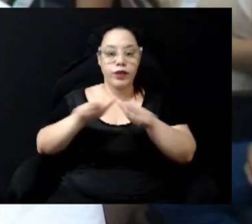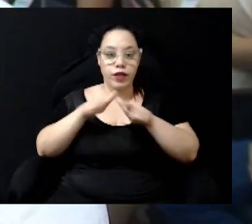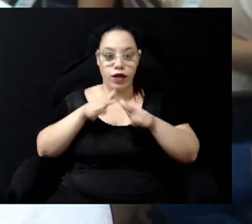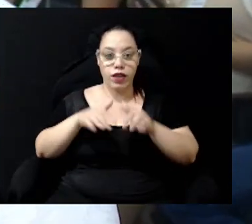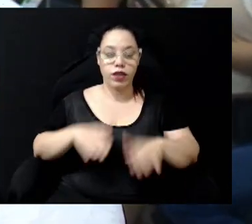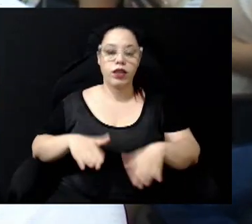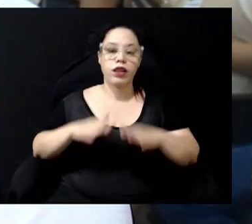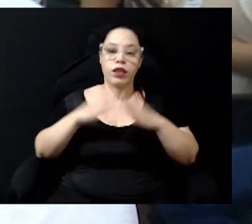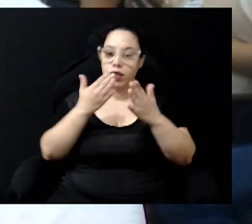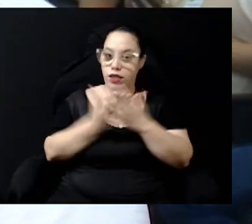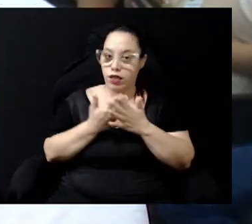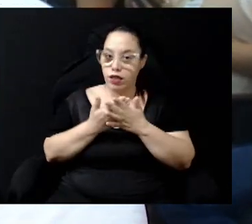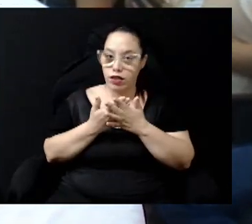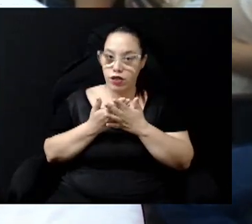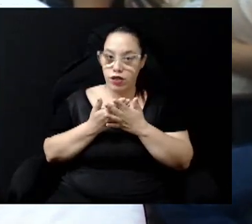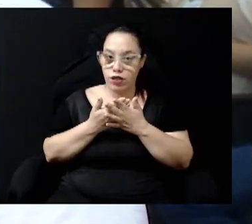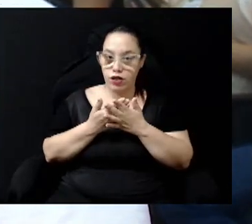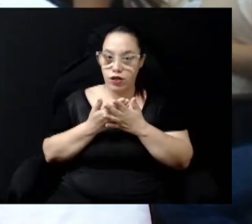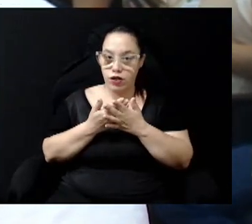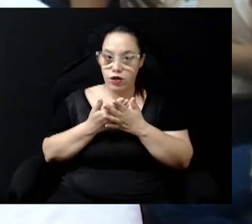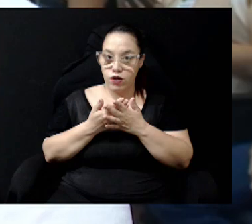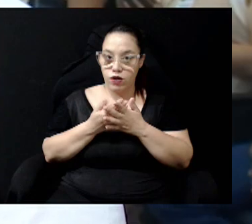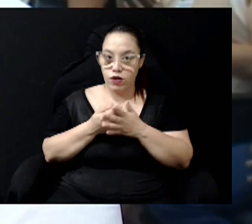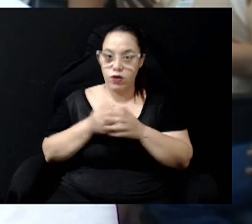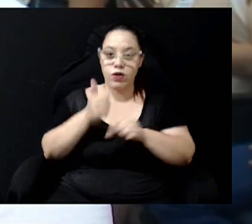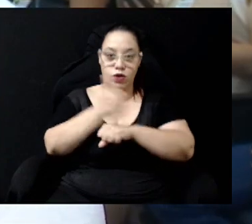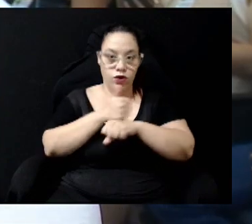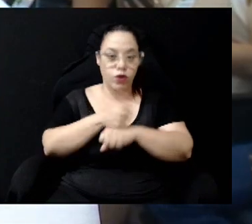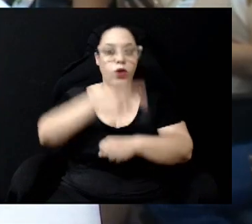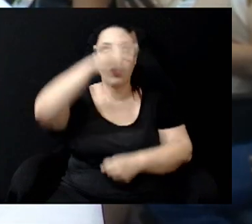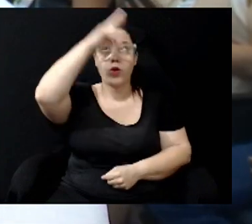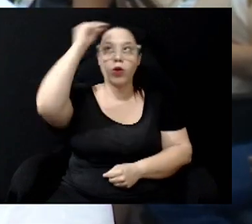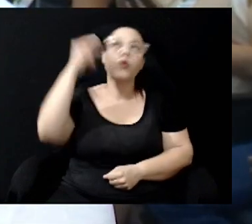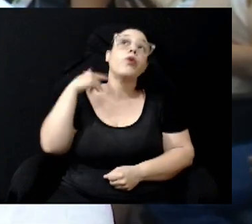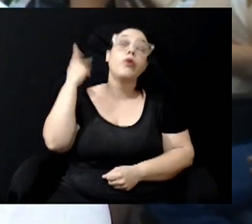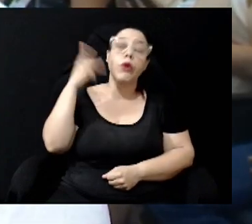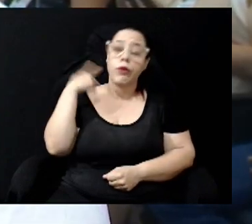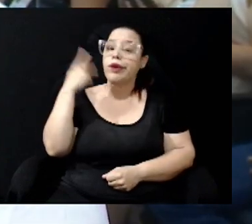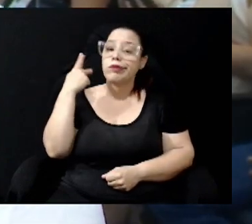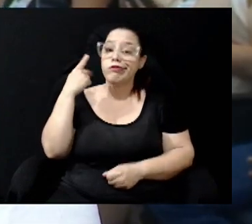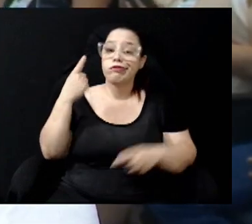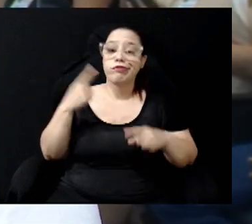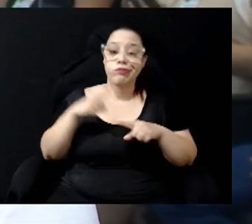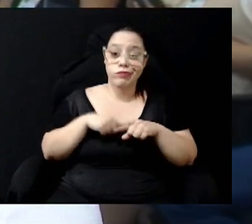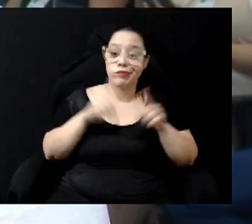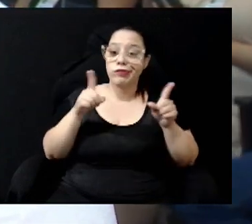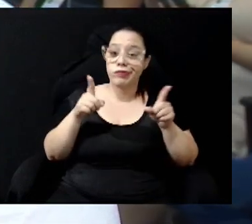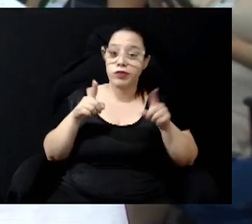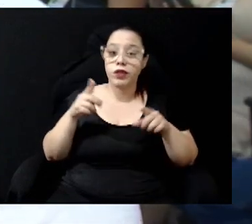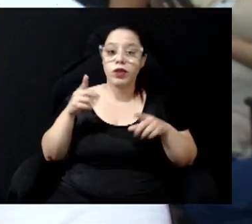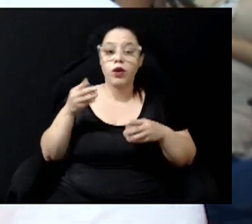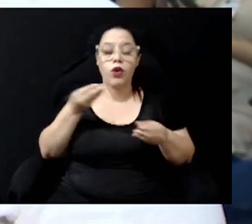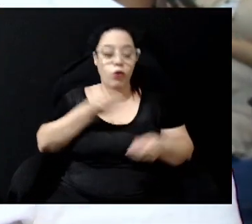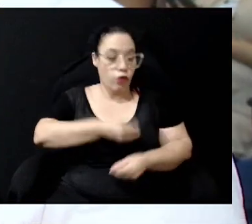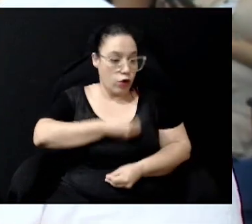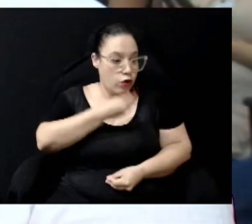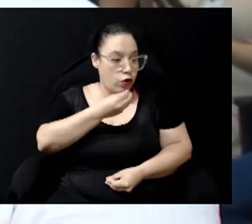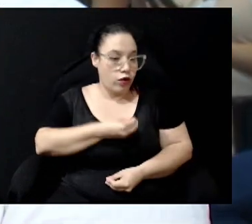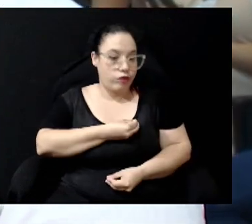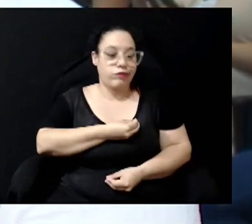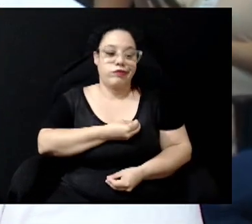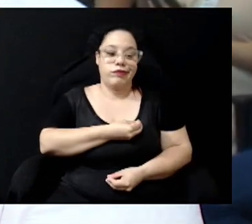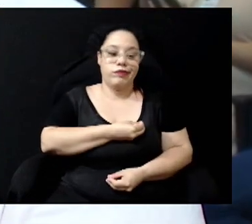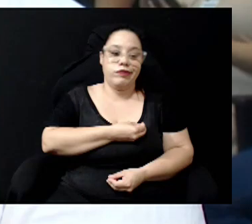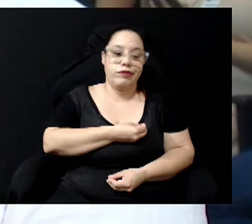a função do prefeito, dos vereadores, mas eles vivenciando têm uma aprendizagem muito